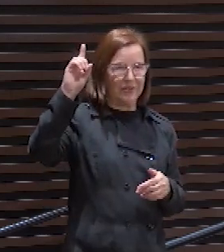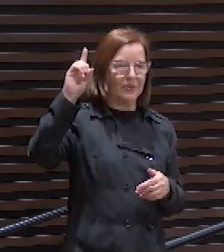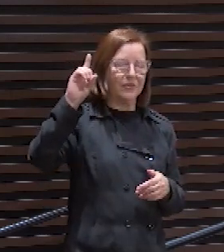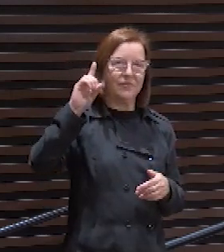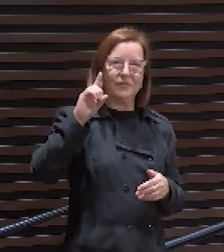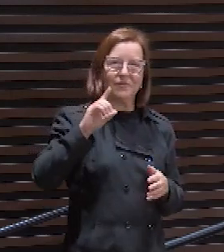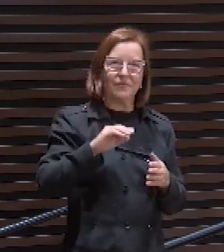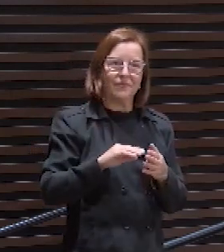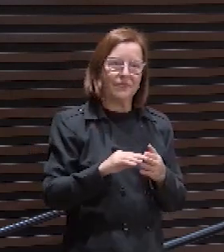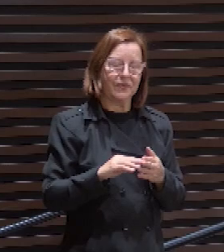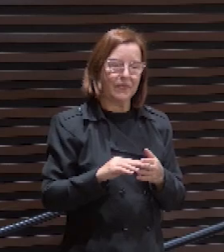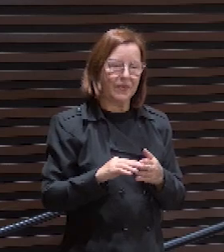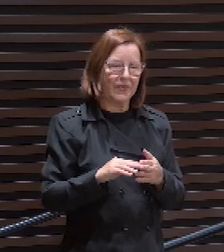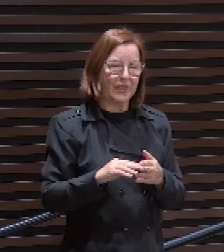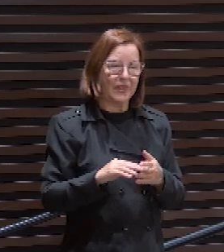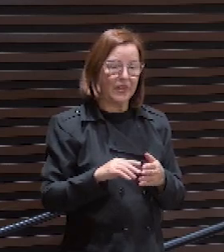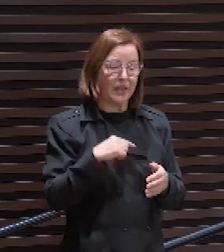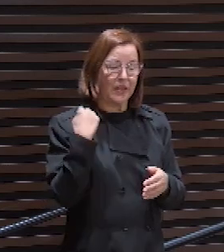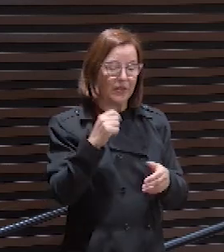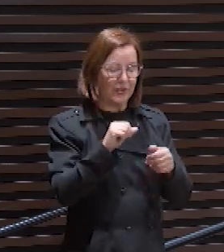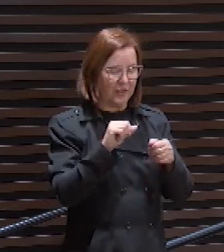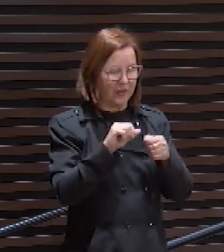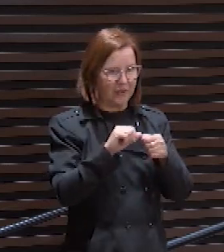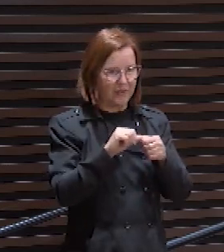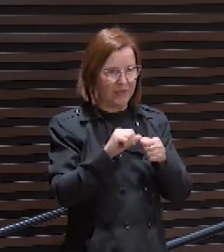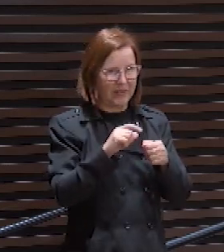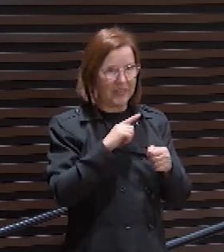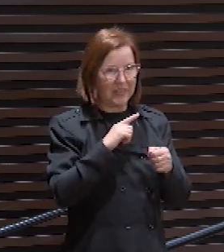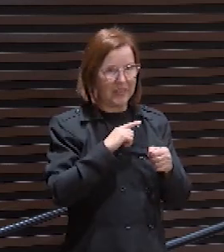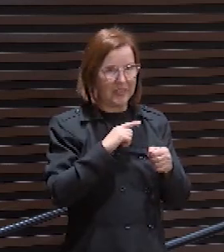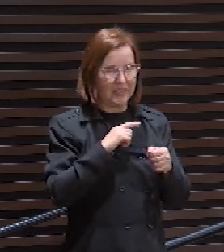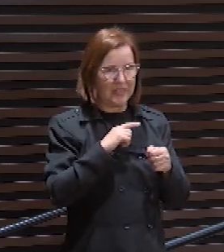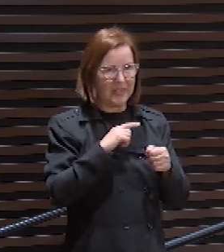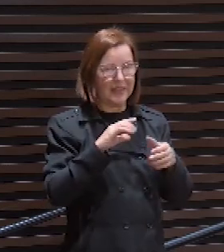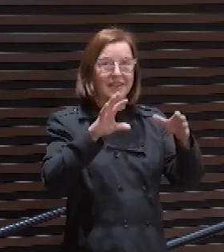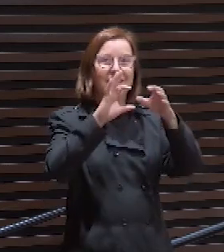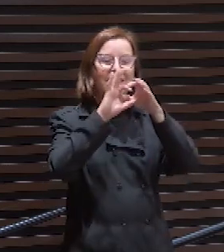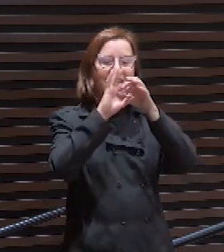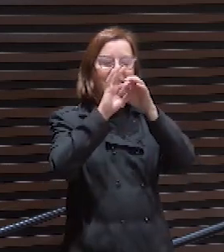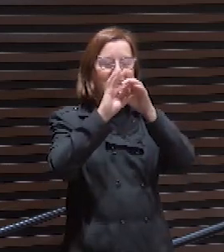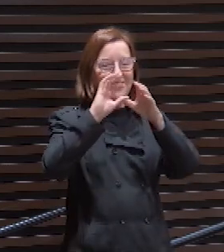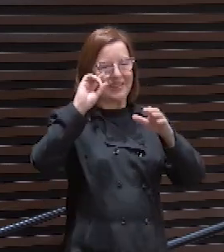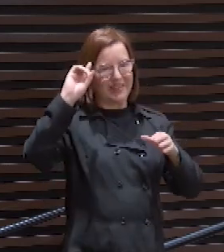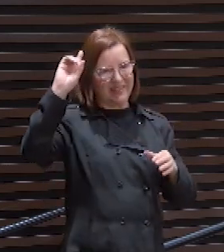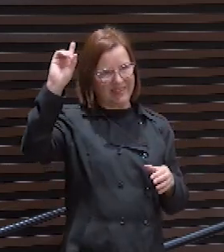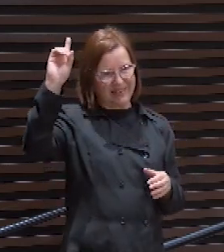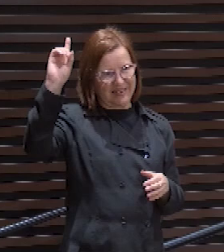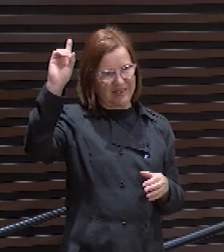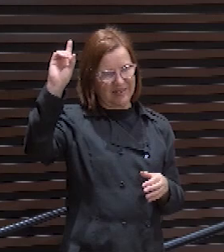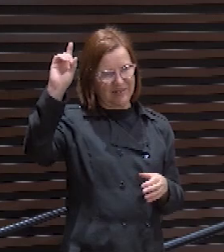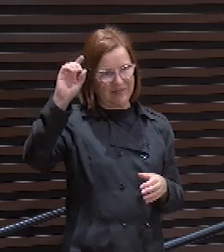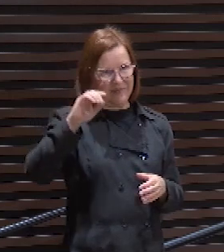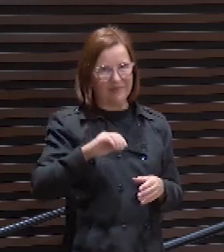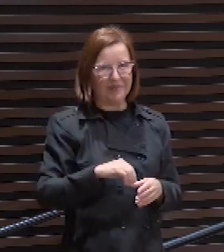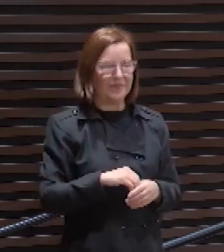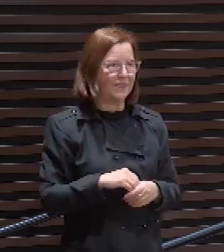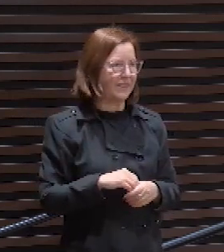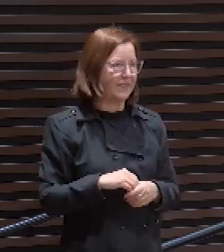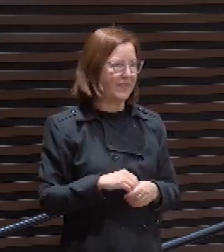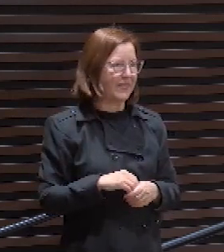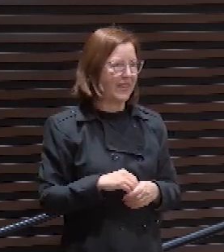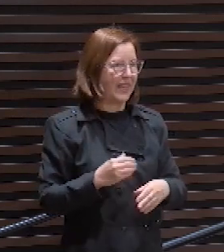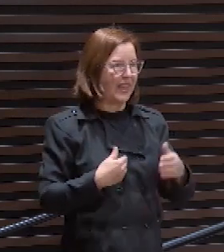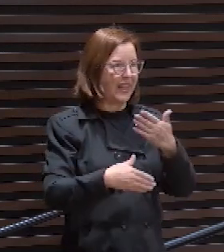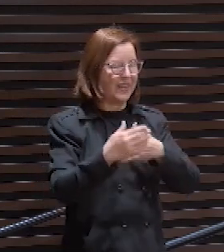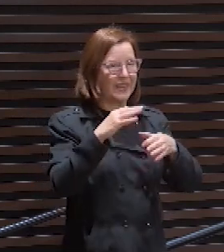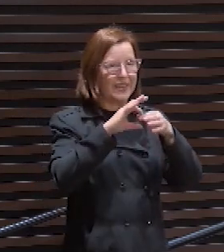podemos ter intimidade com Deus. Porque é através da intimidade que, conhecendo alguém, nos parecemos com essa pessoa. Através da intimidade